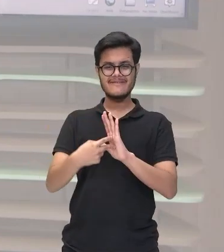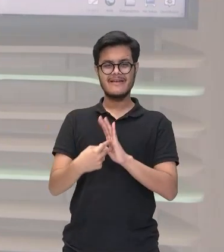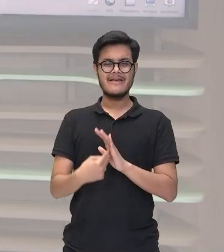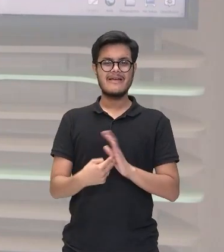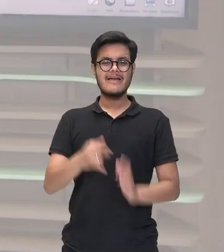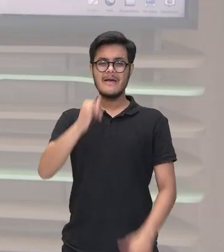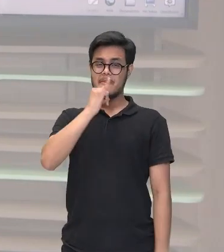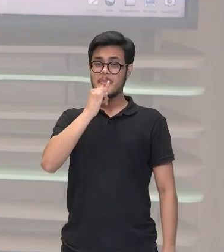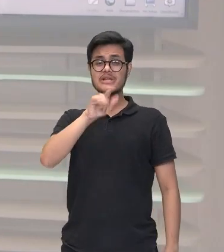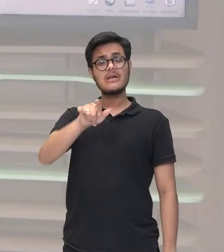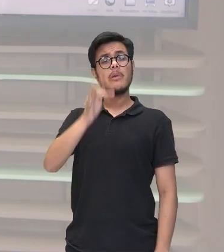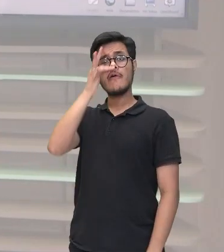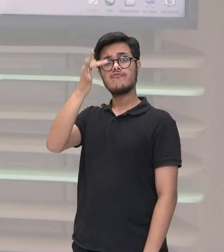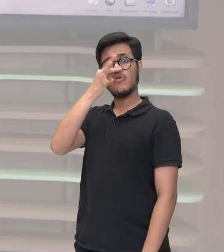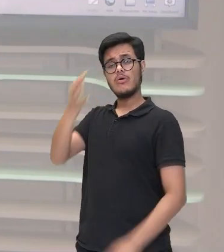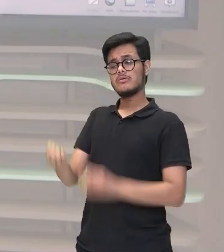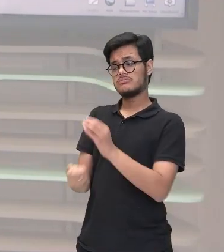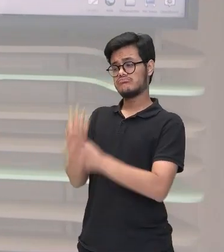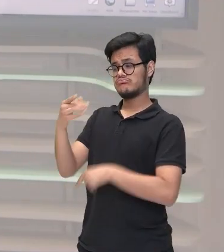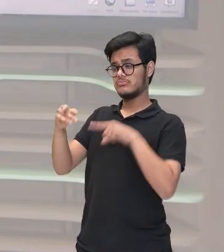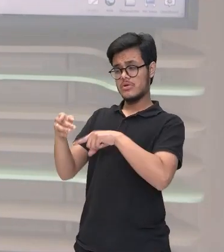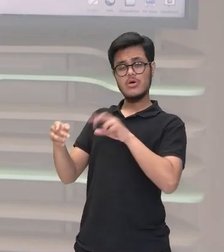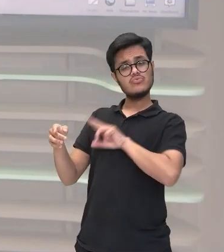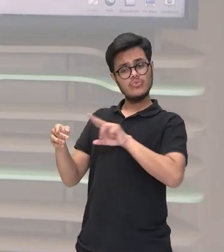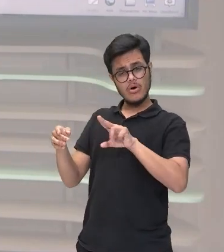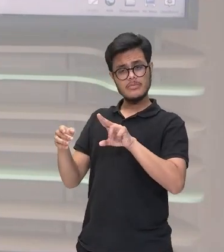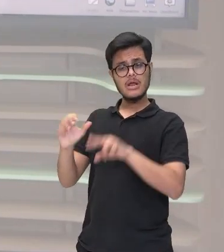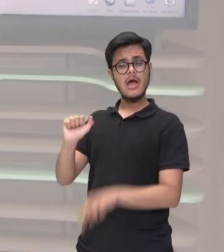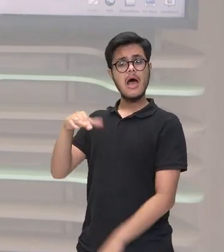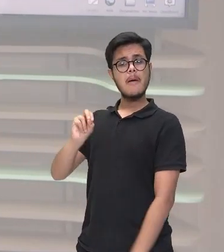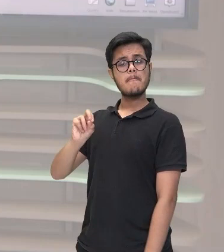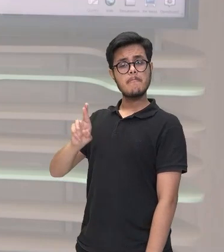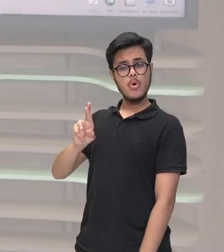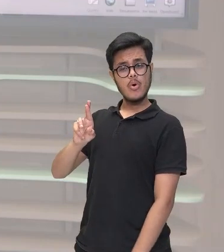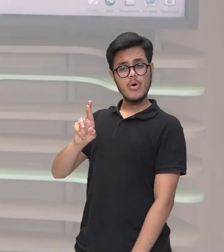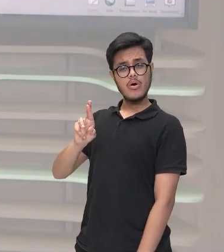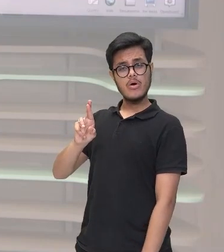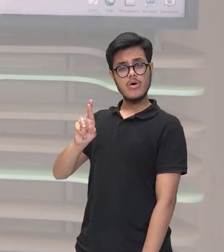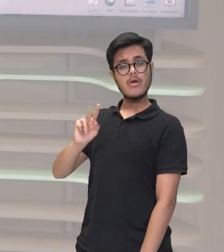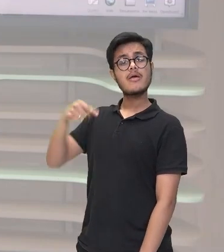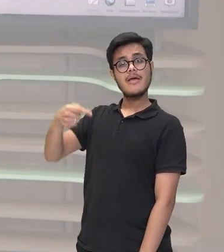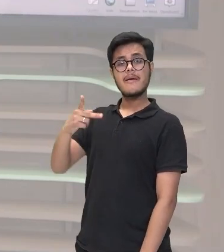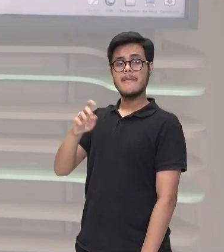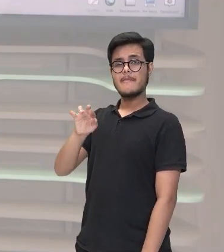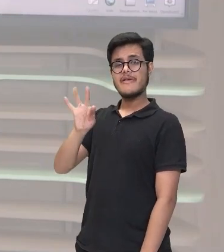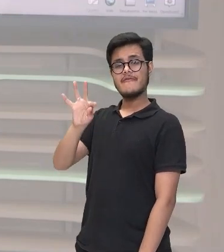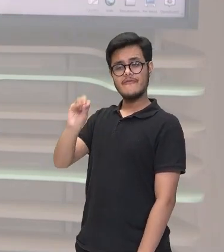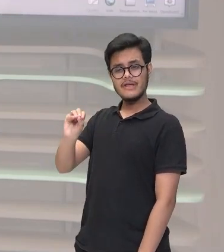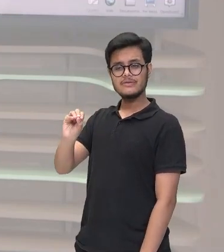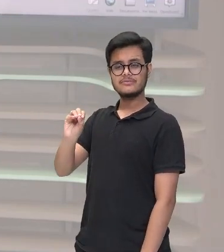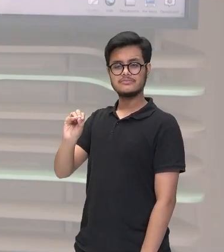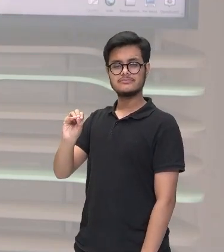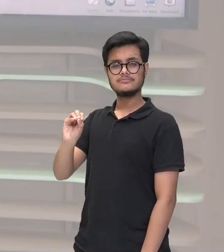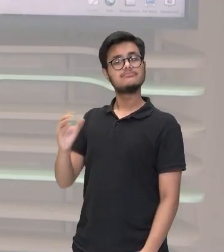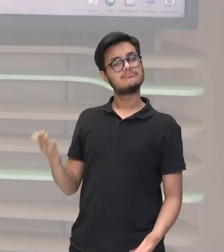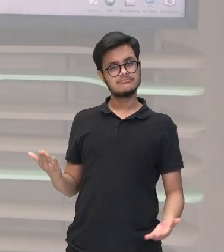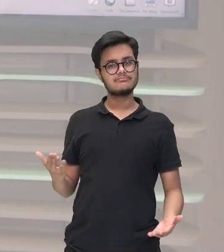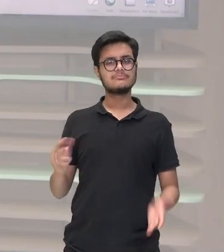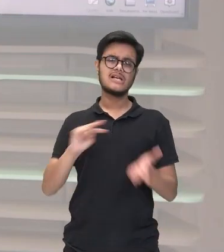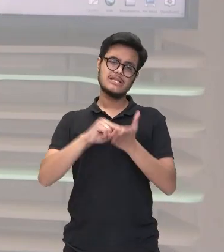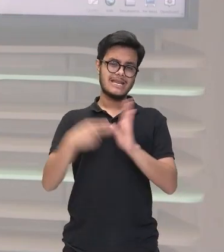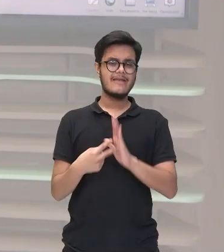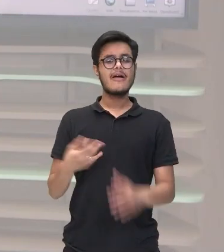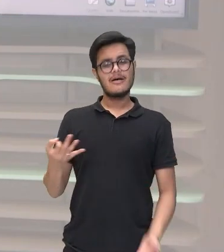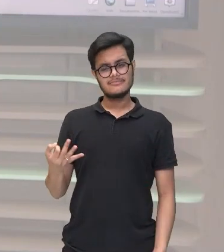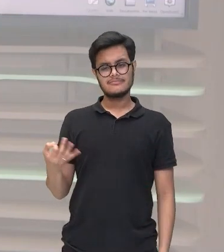tem uma planta chamada amor perfeito, não é? É um outro sentido, um outro significado. Juntaram as duas palavras e formaram um novo